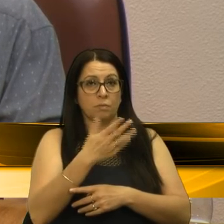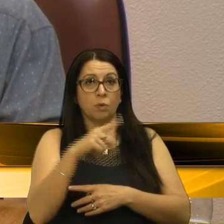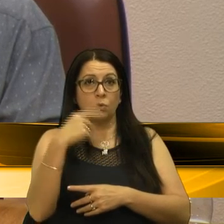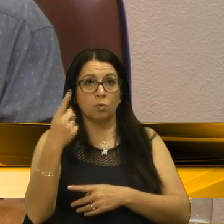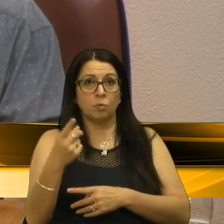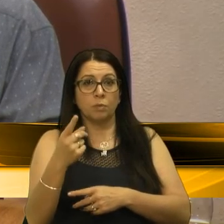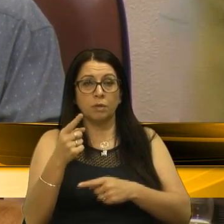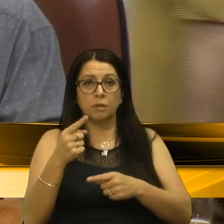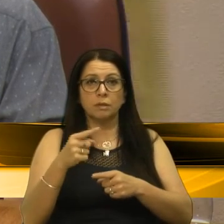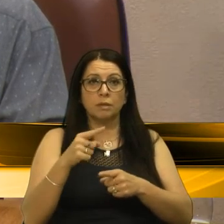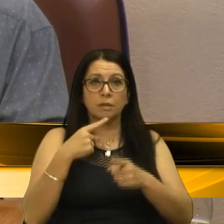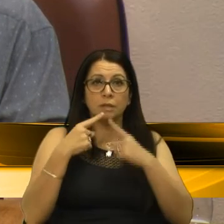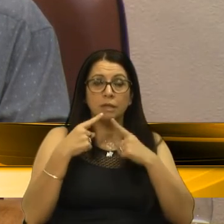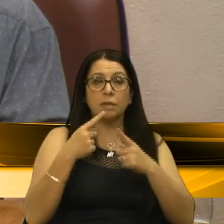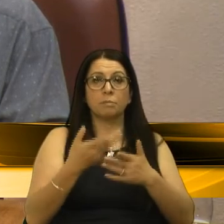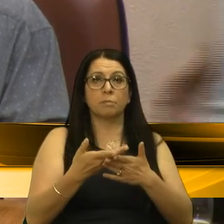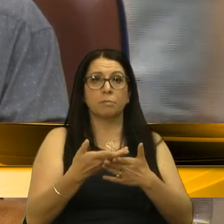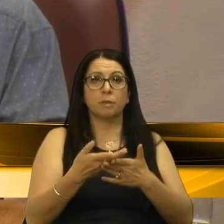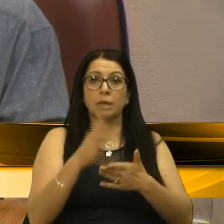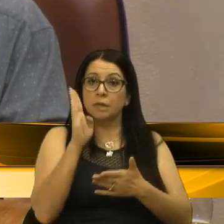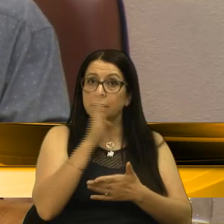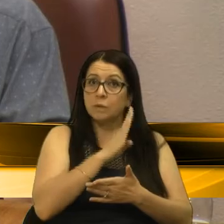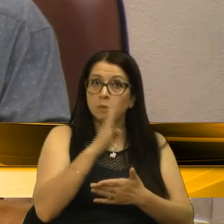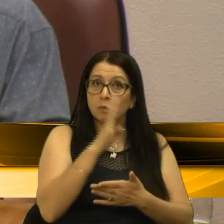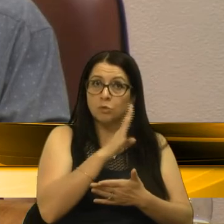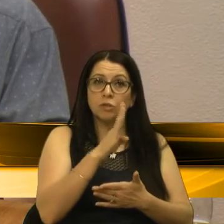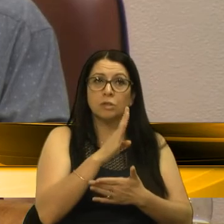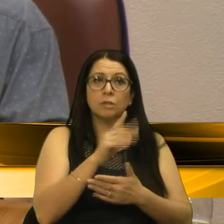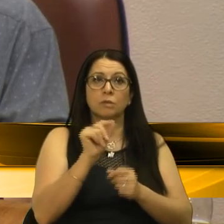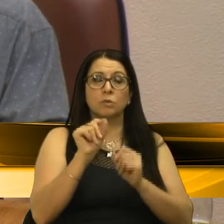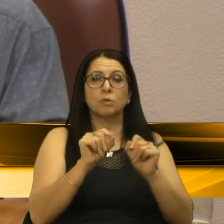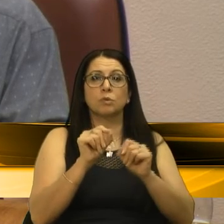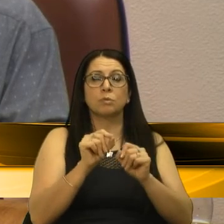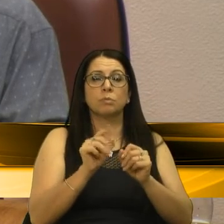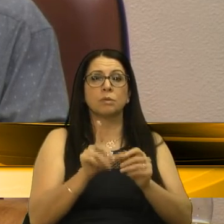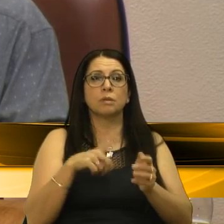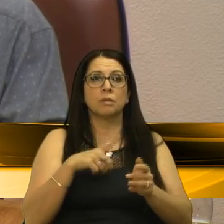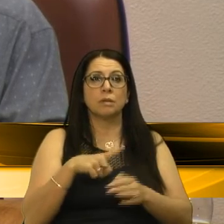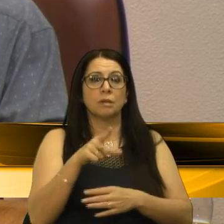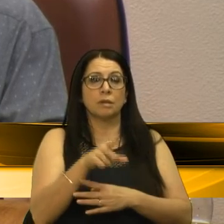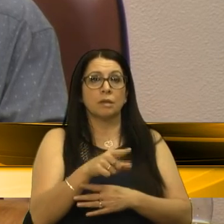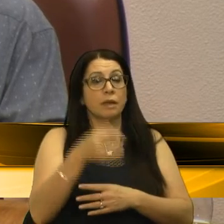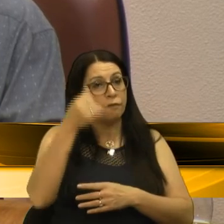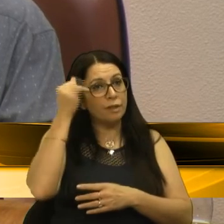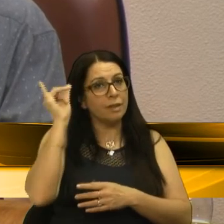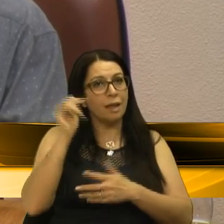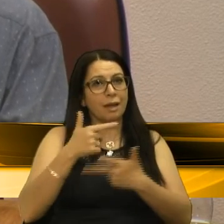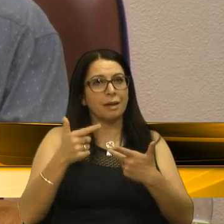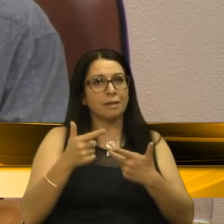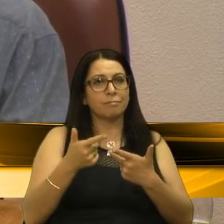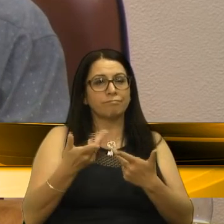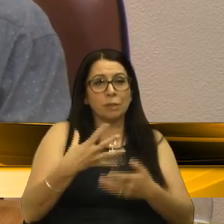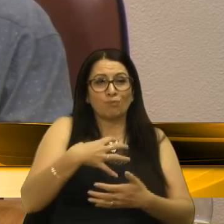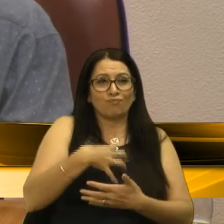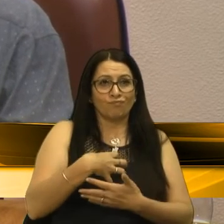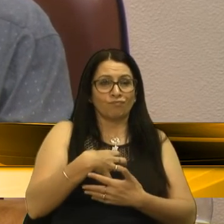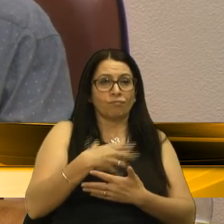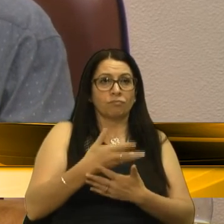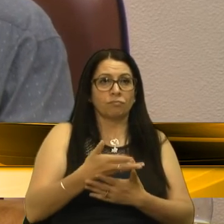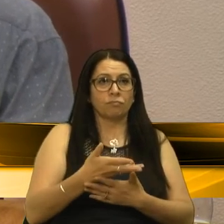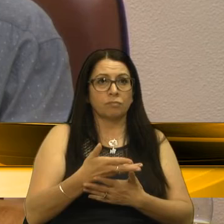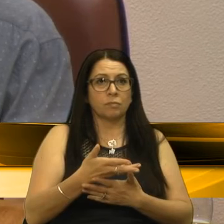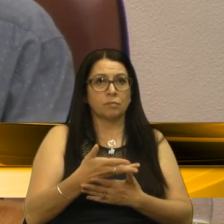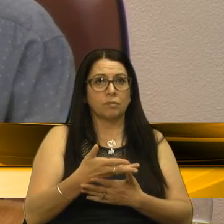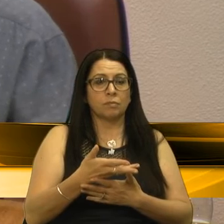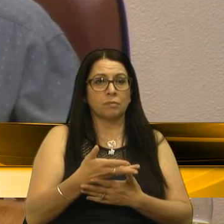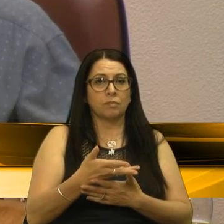Próxima, reclama a adoção urgente da medida destinada a evitar a sua frustração com